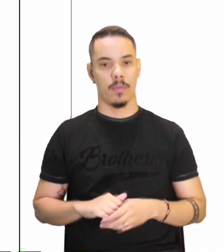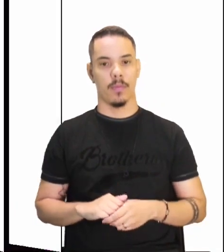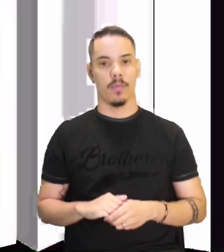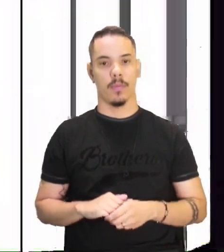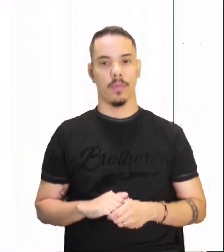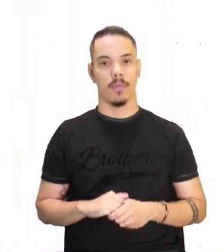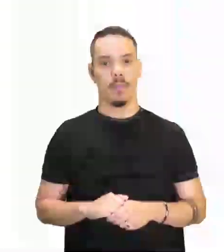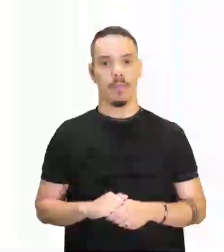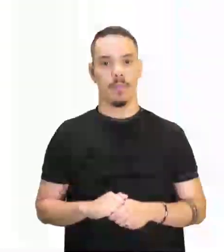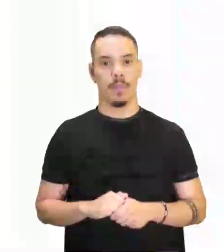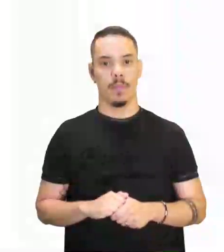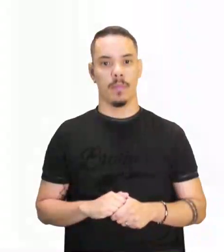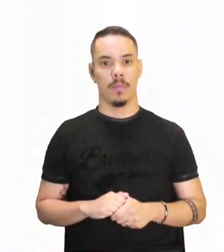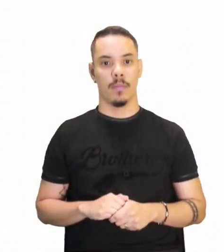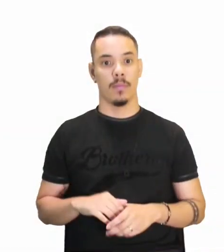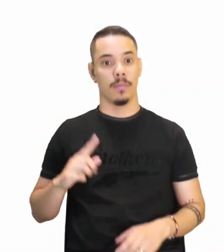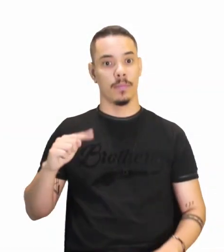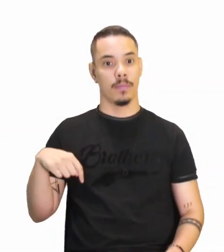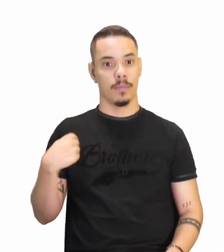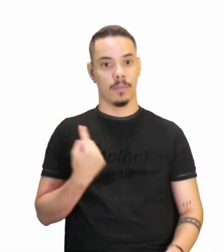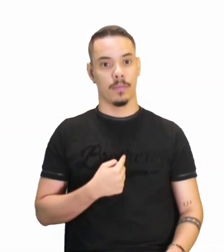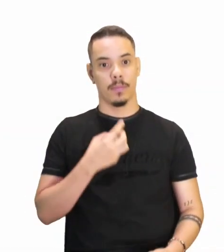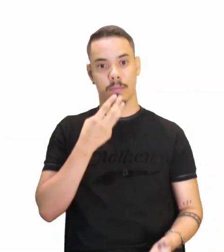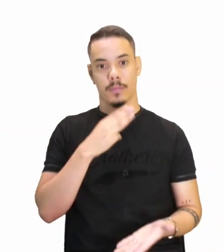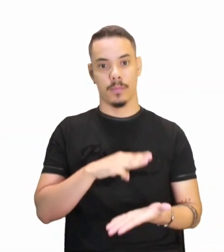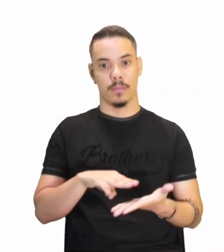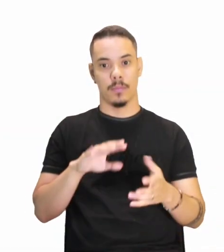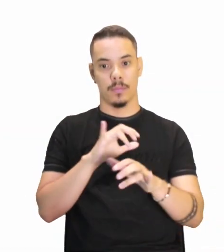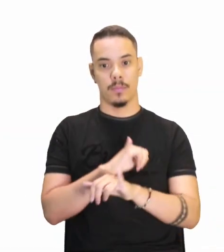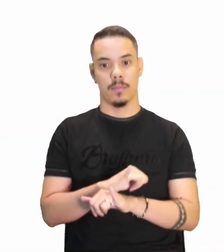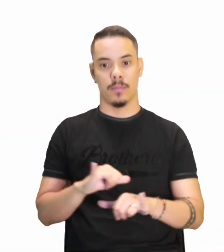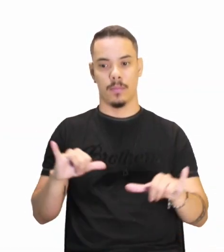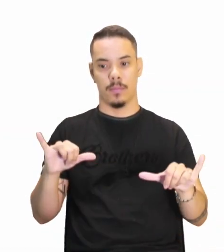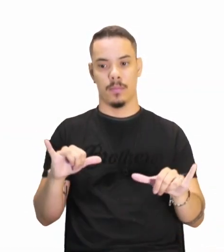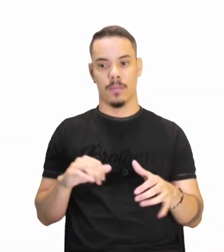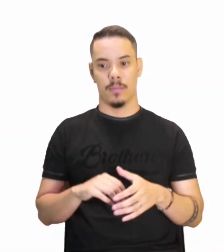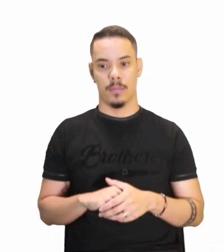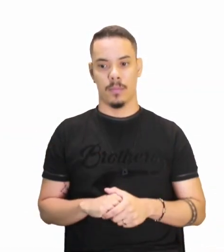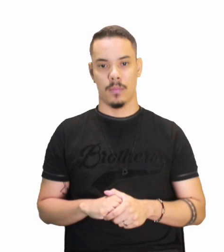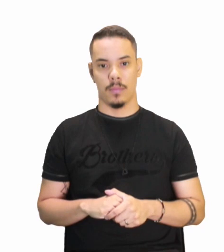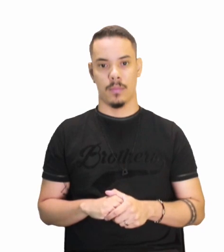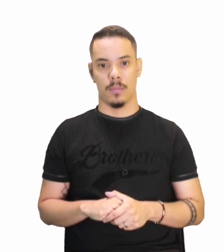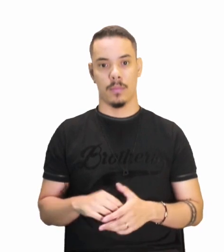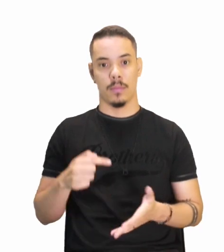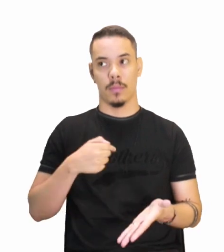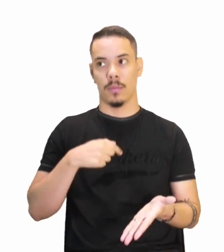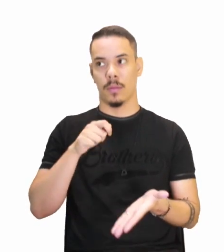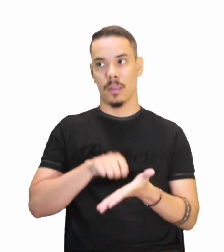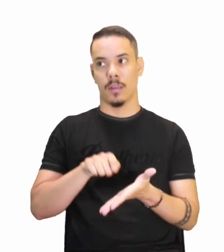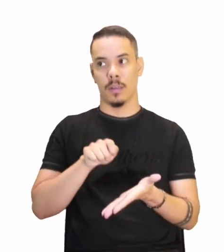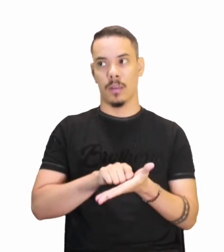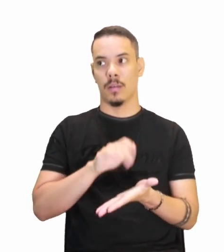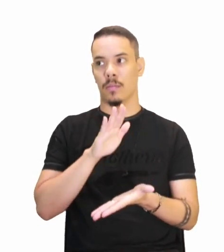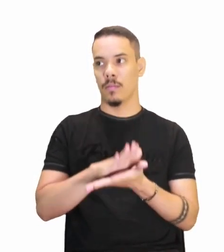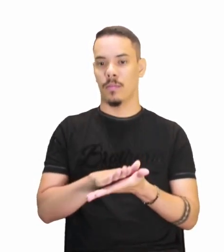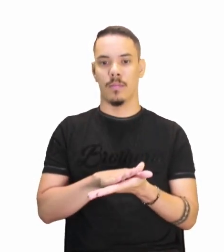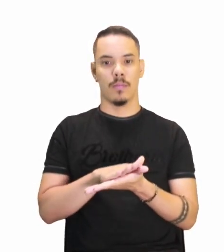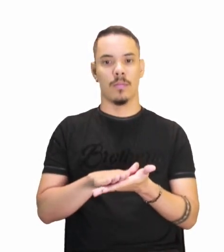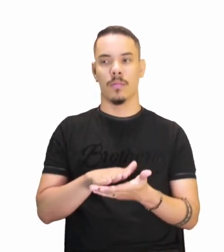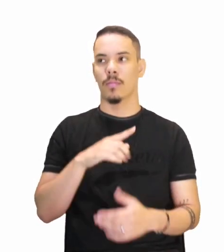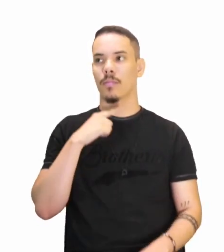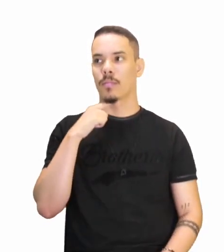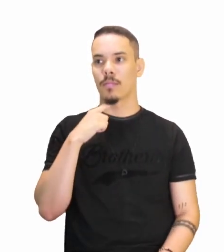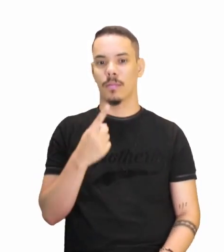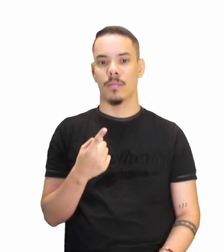e a nossa mensagem aqui ó eu escrevo para nada e para